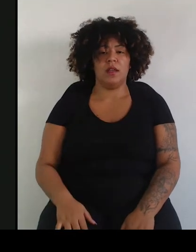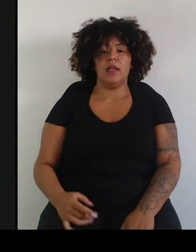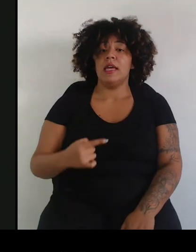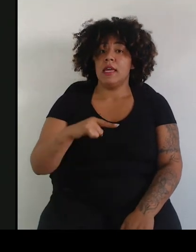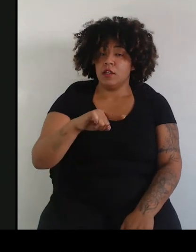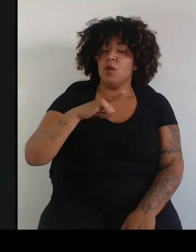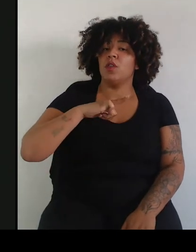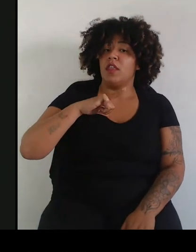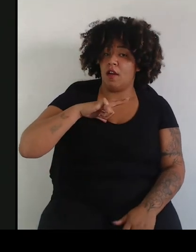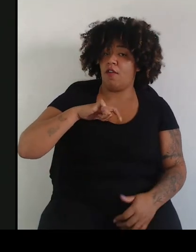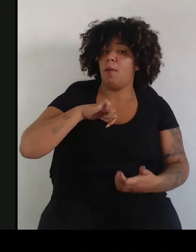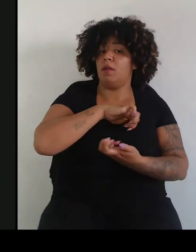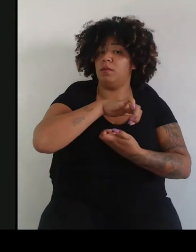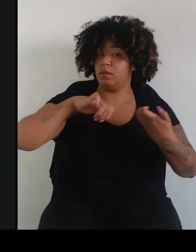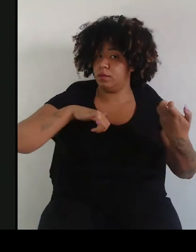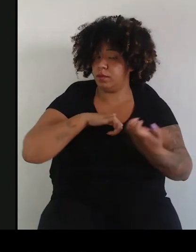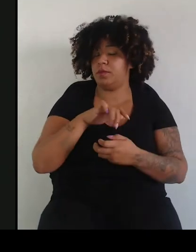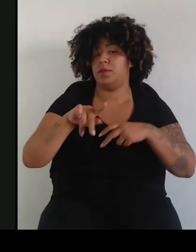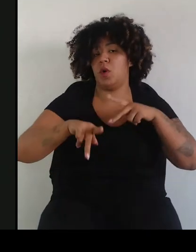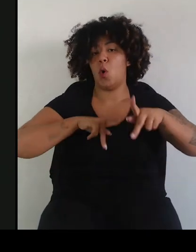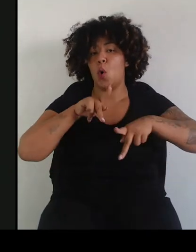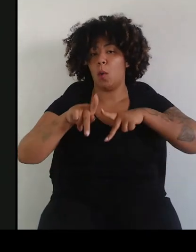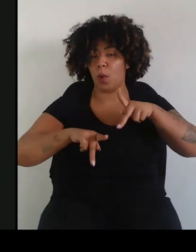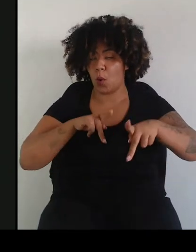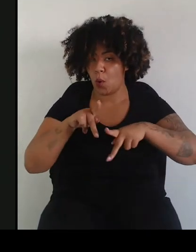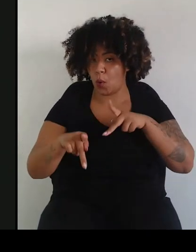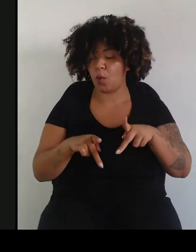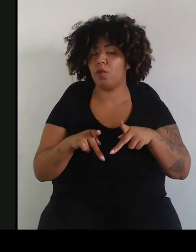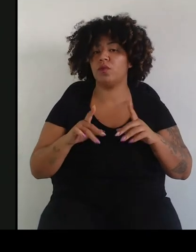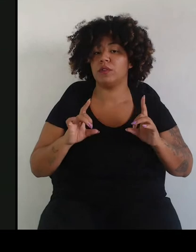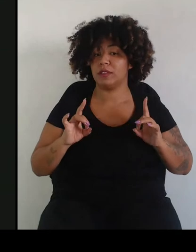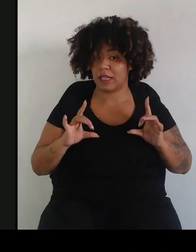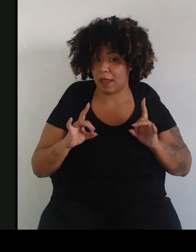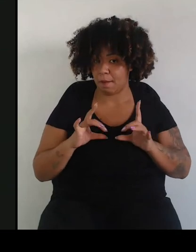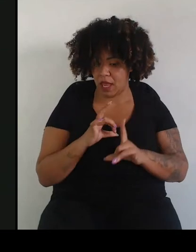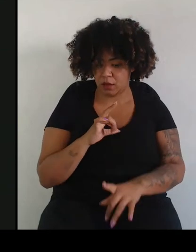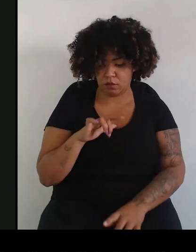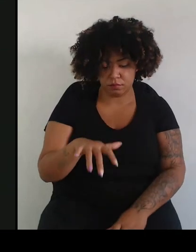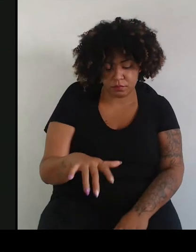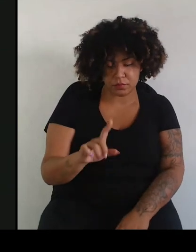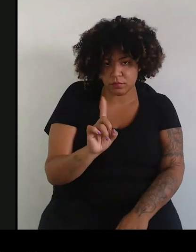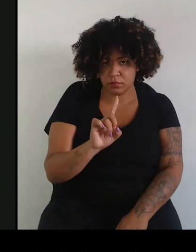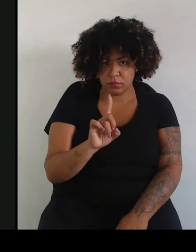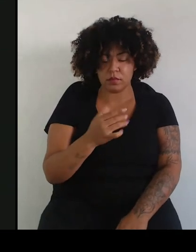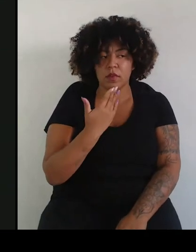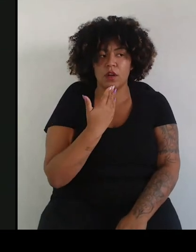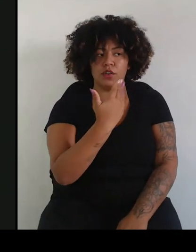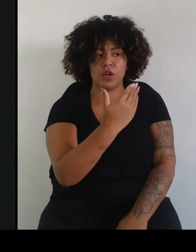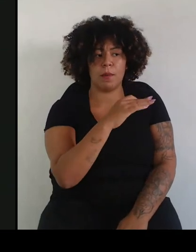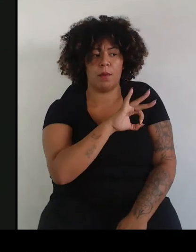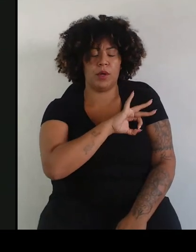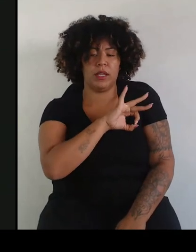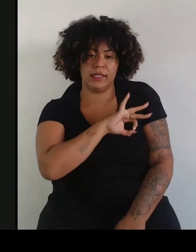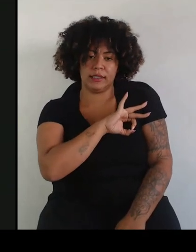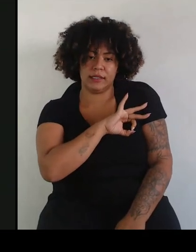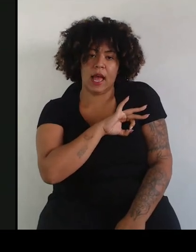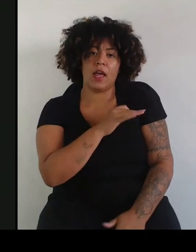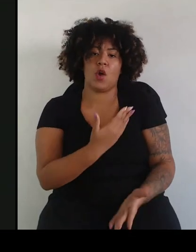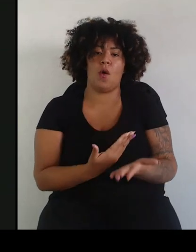a população tem medo de tocar chama a polícia e aí nós temos investigadores